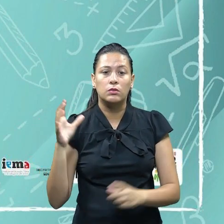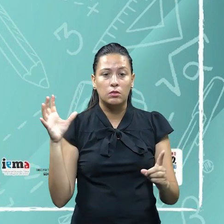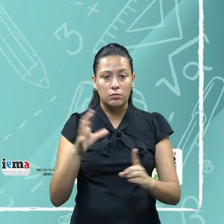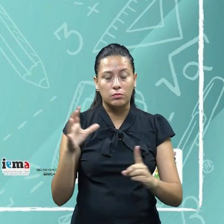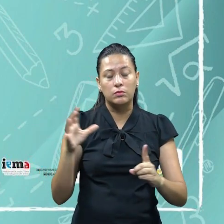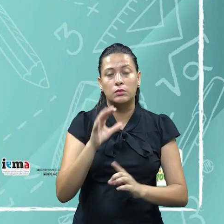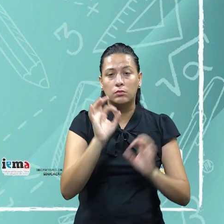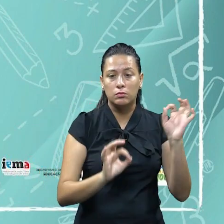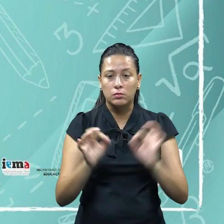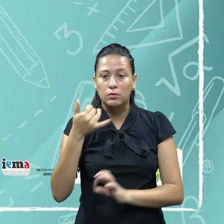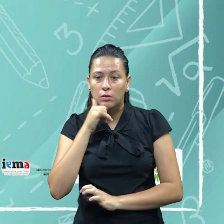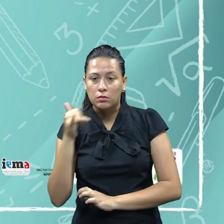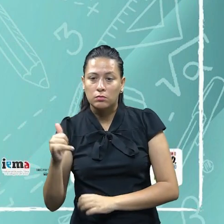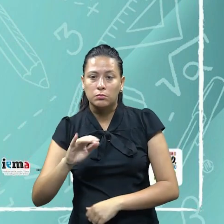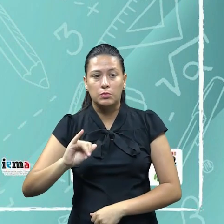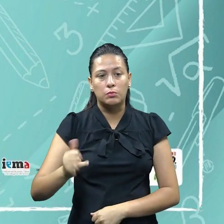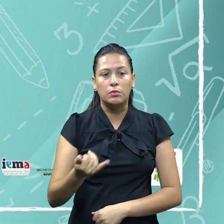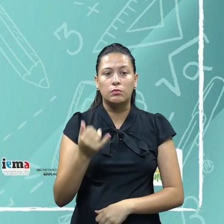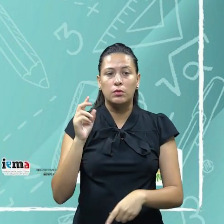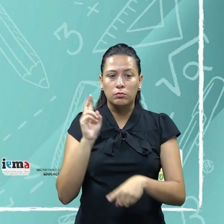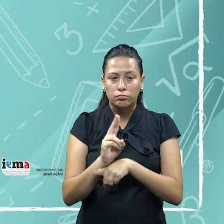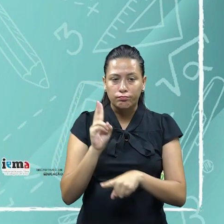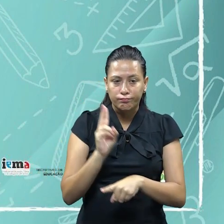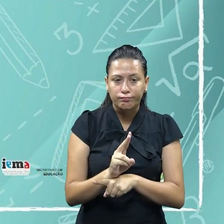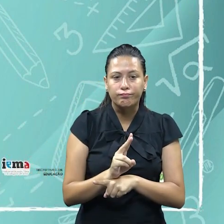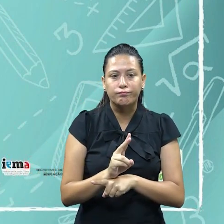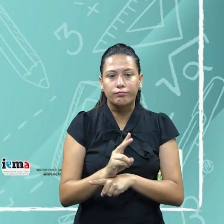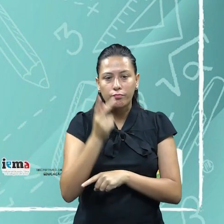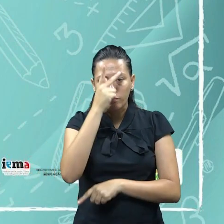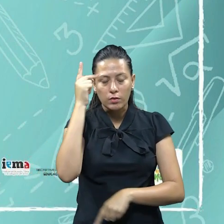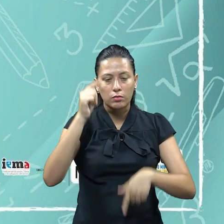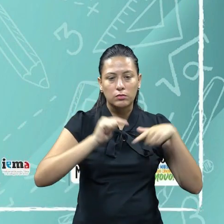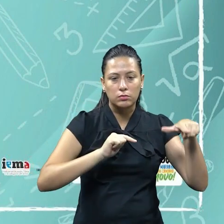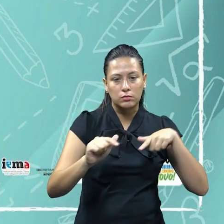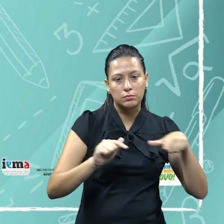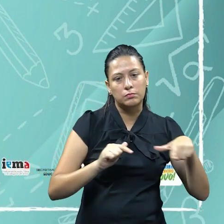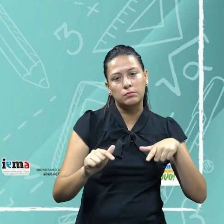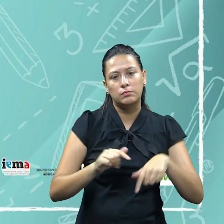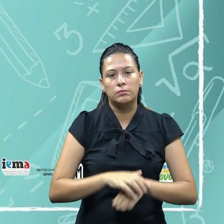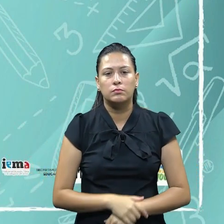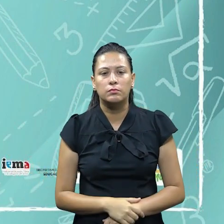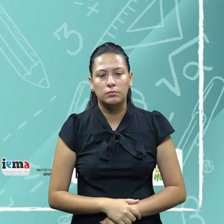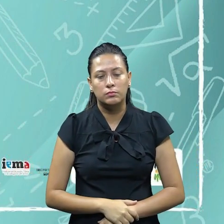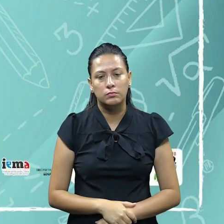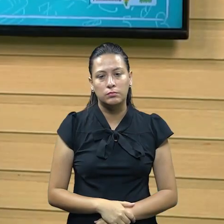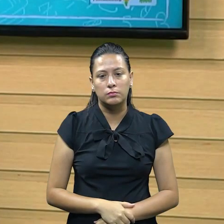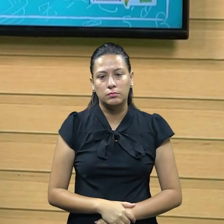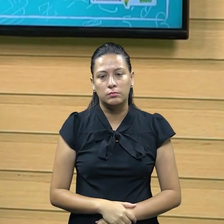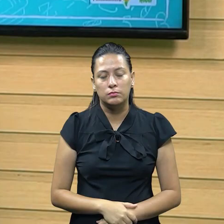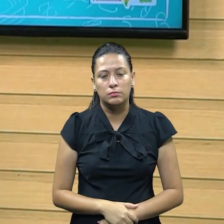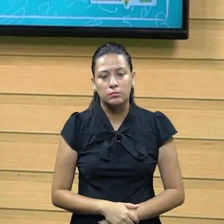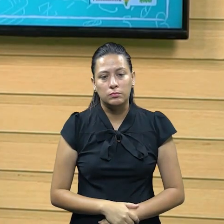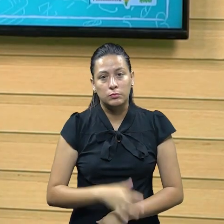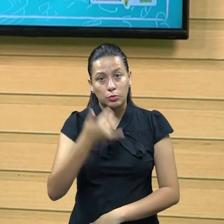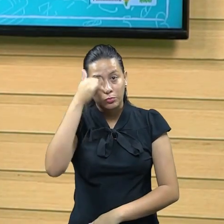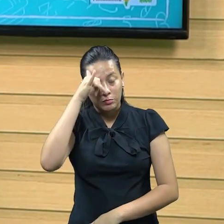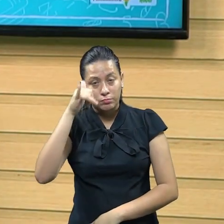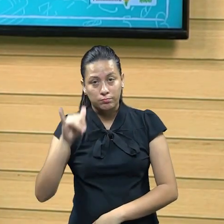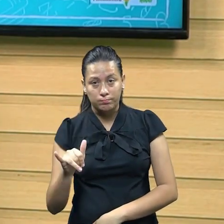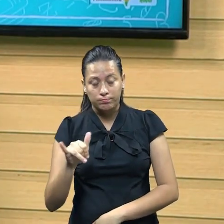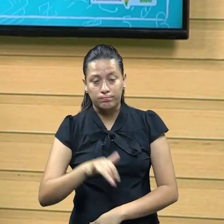promovendo proteção aos trabalhadores contra a energização acidental. Então, para evitar